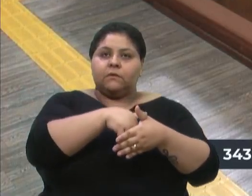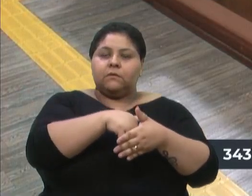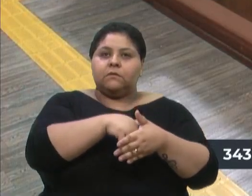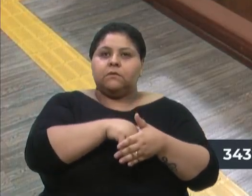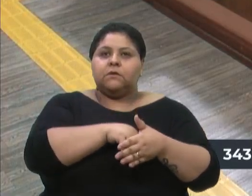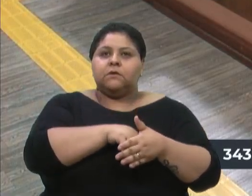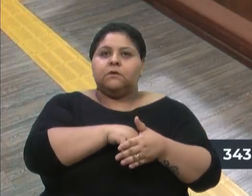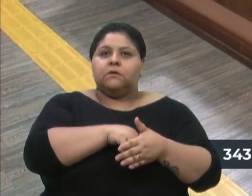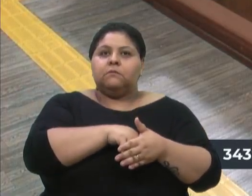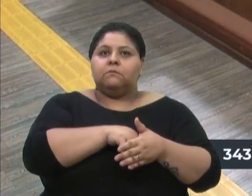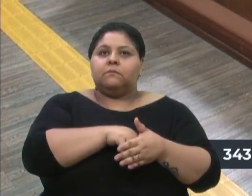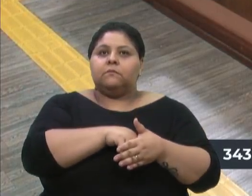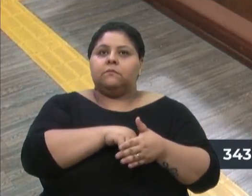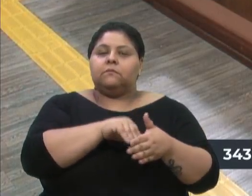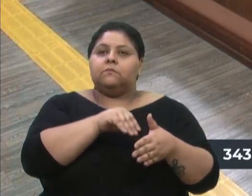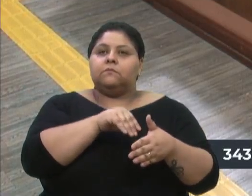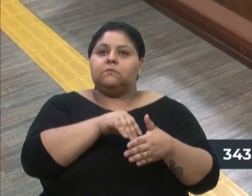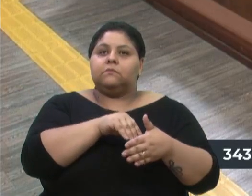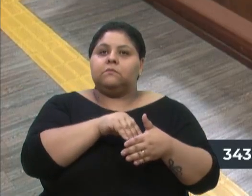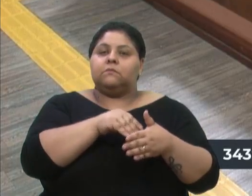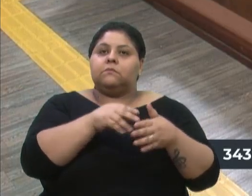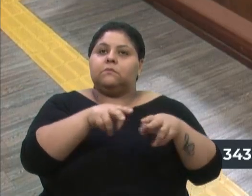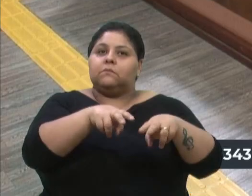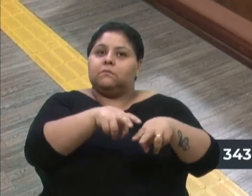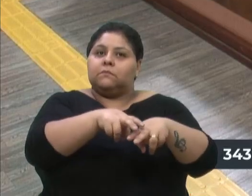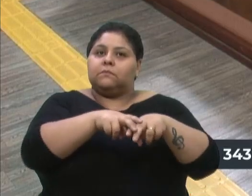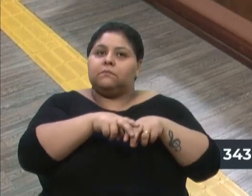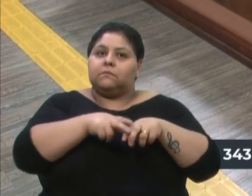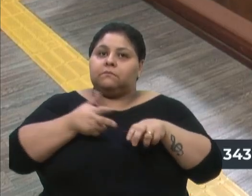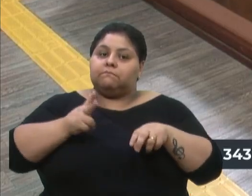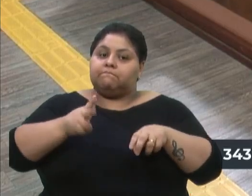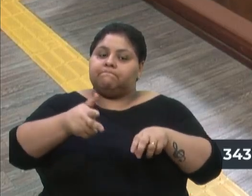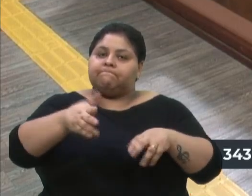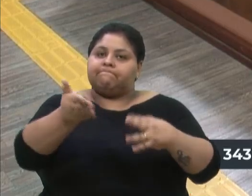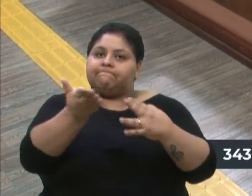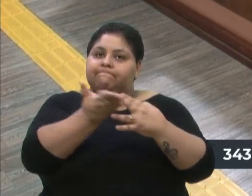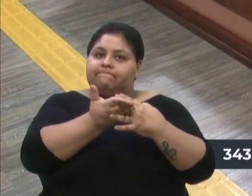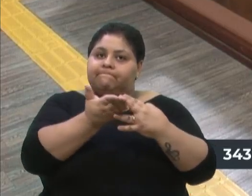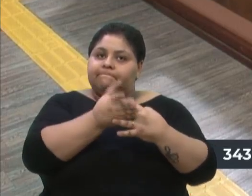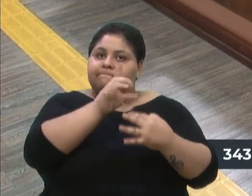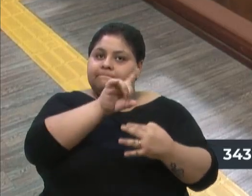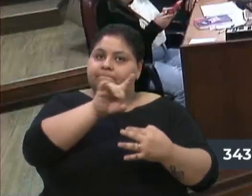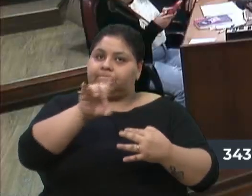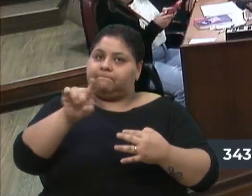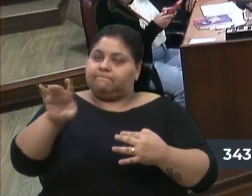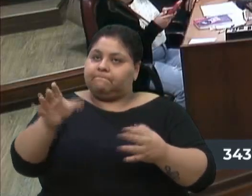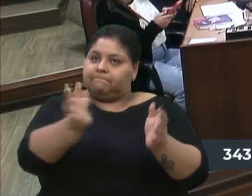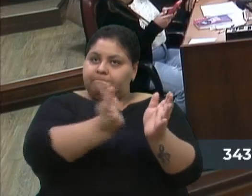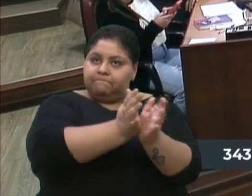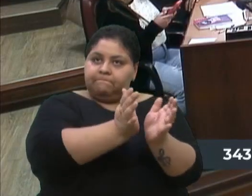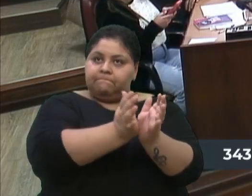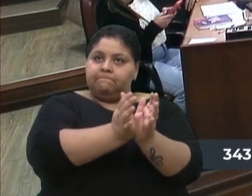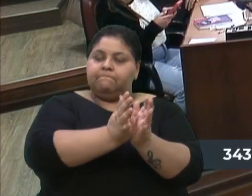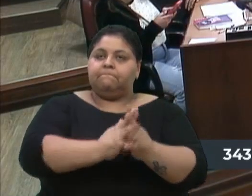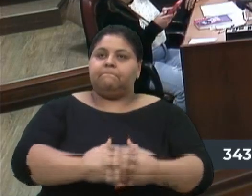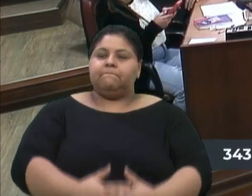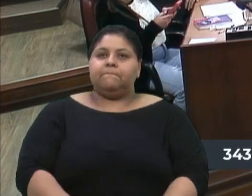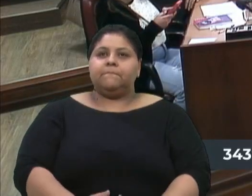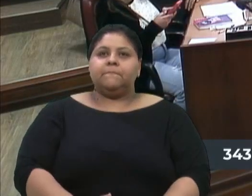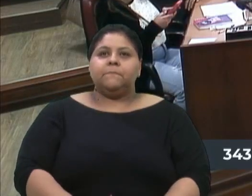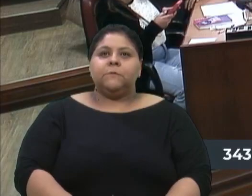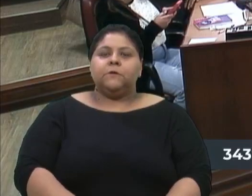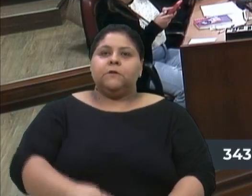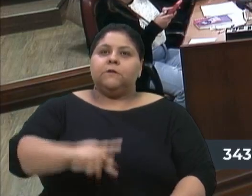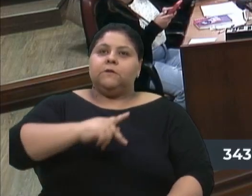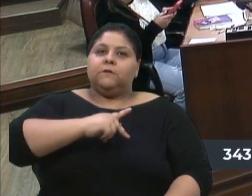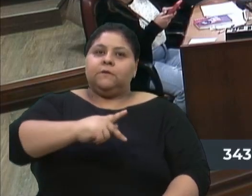Bortoluz, para declarar voto, solicitem sempre no intervalo de cada colega, por favor. Senhor